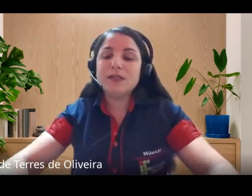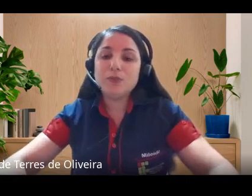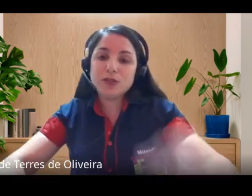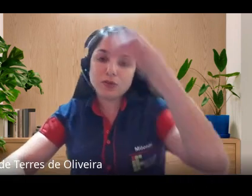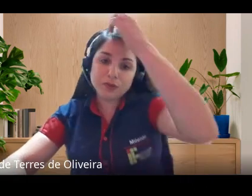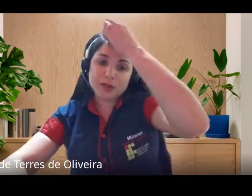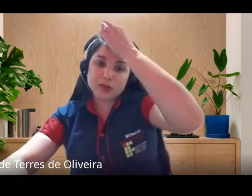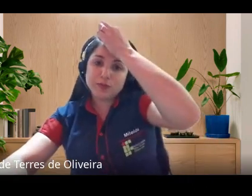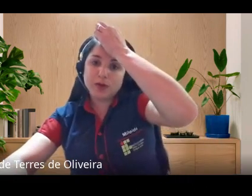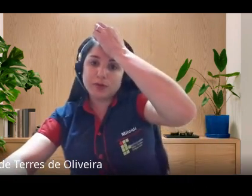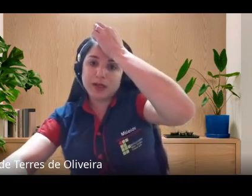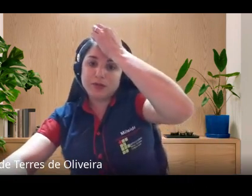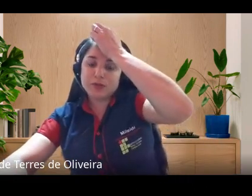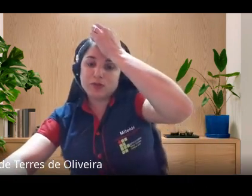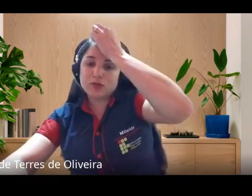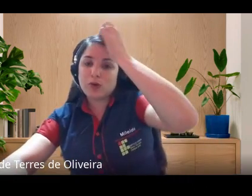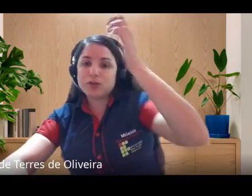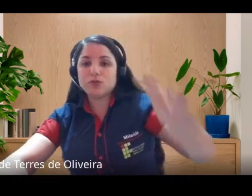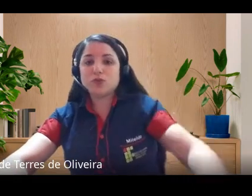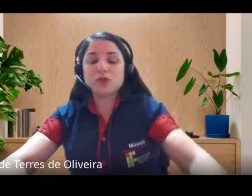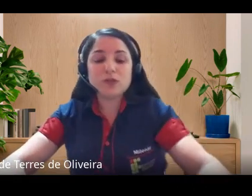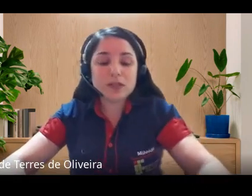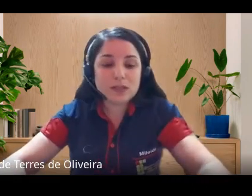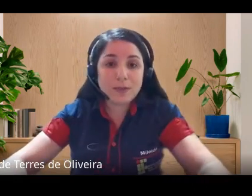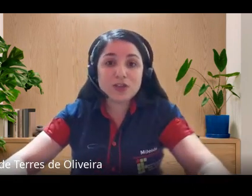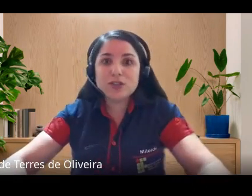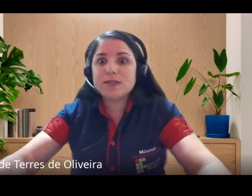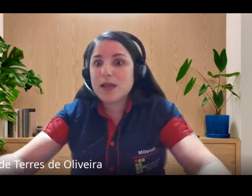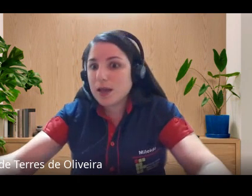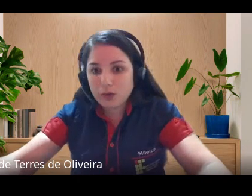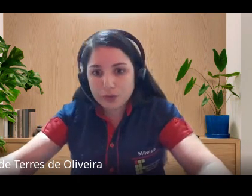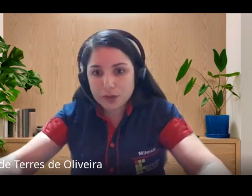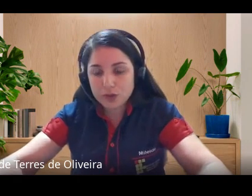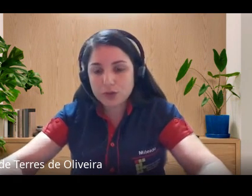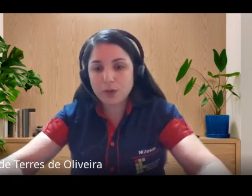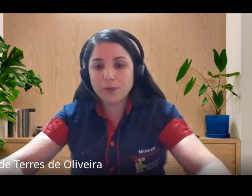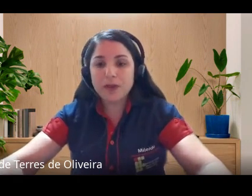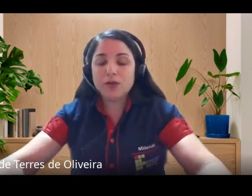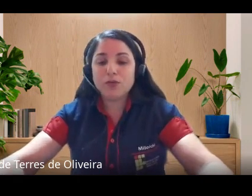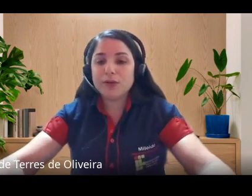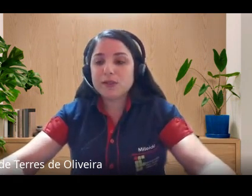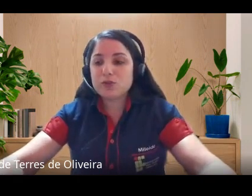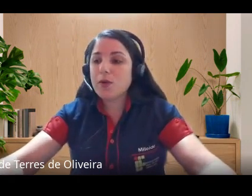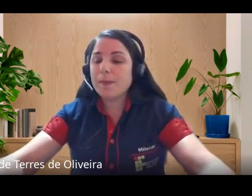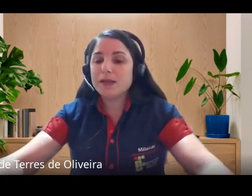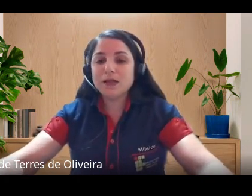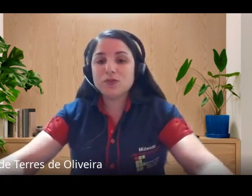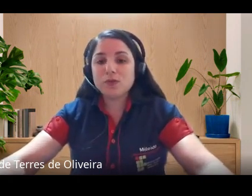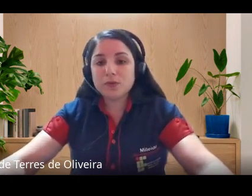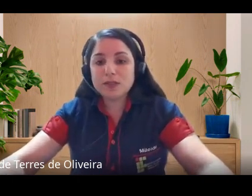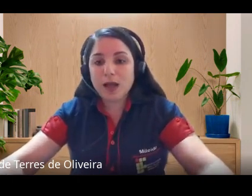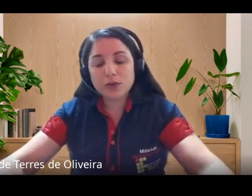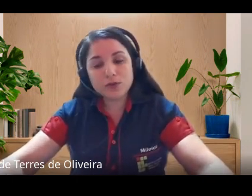Então, existem muitas configurações de mão, né? Os estudos mostram, os últimos estudos, que existem mais de 100 configurações de mão. A configuração de mão é a maneira